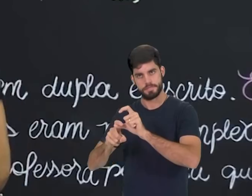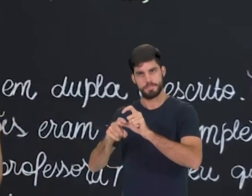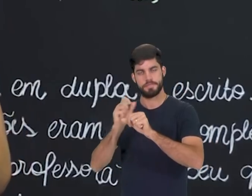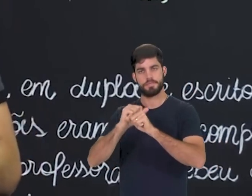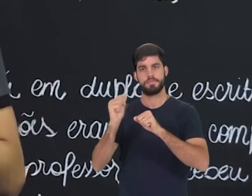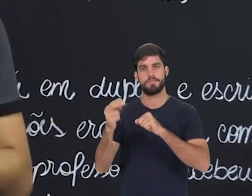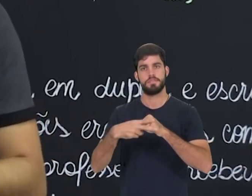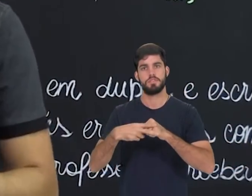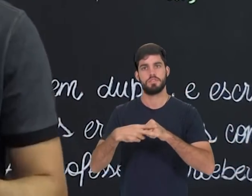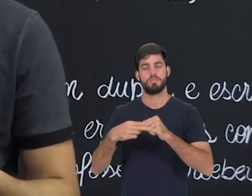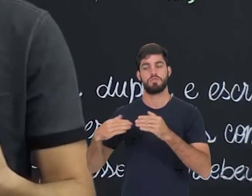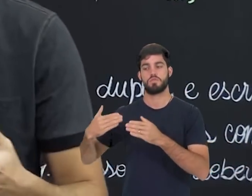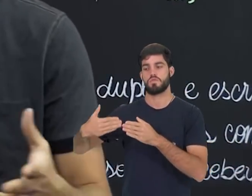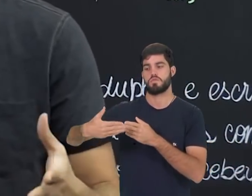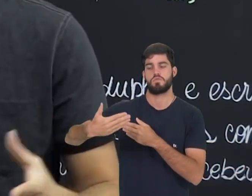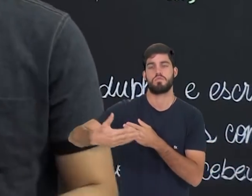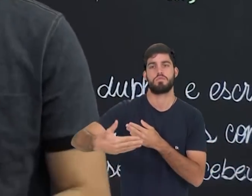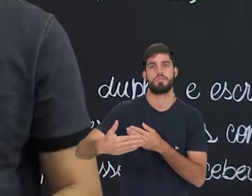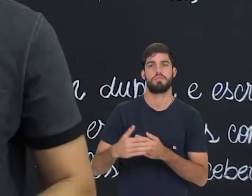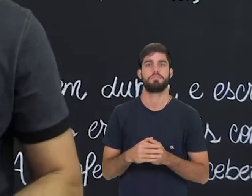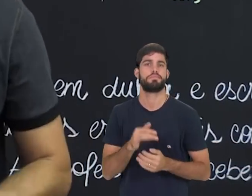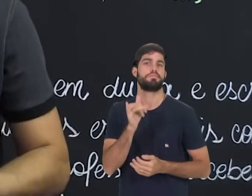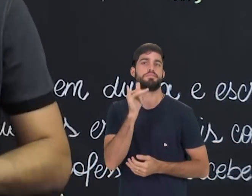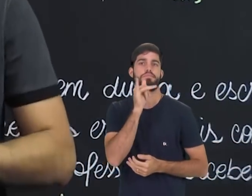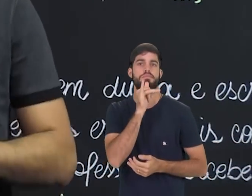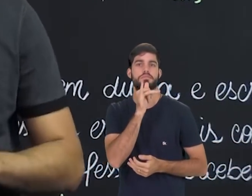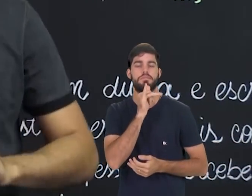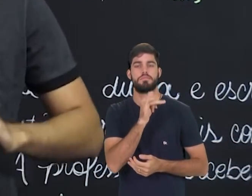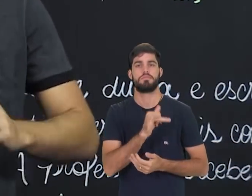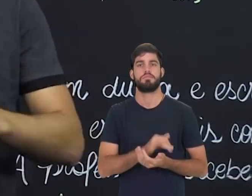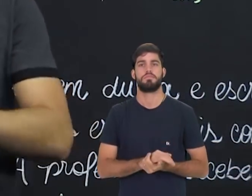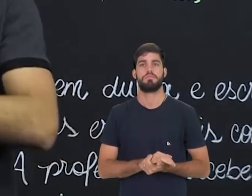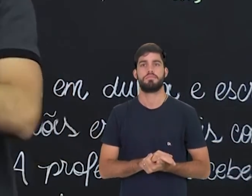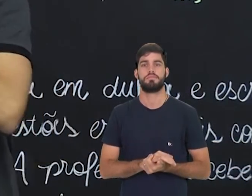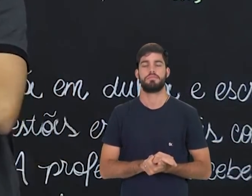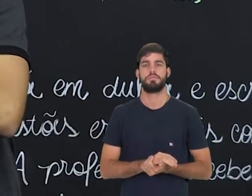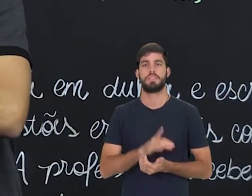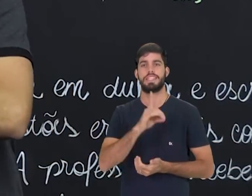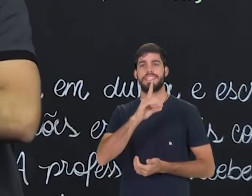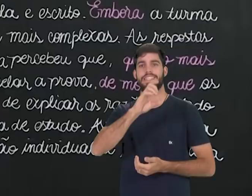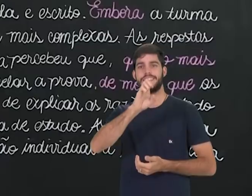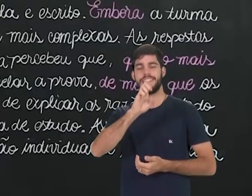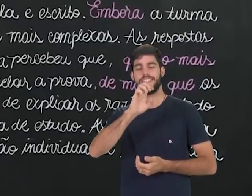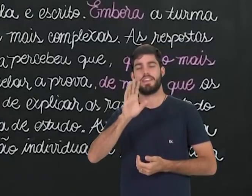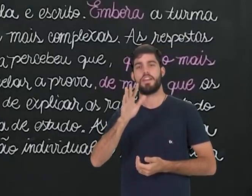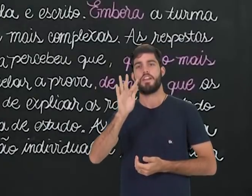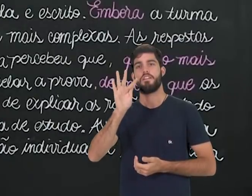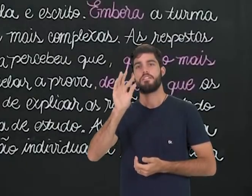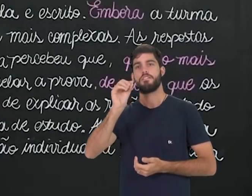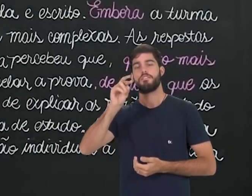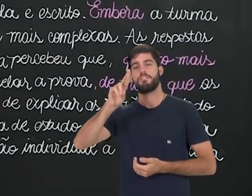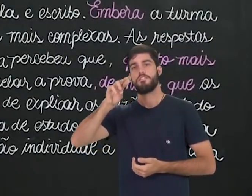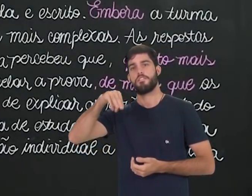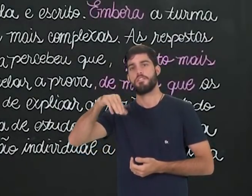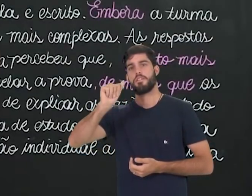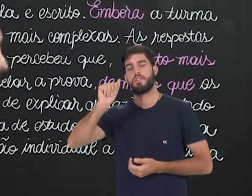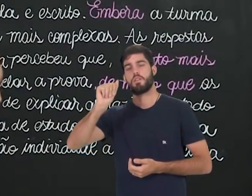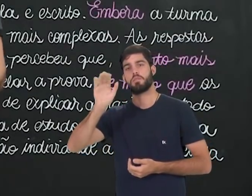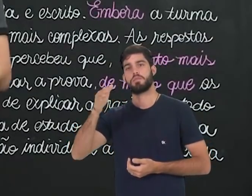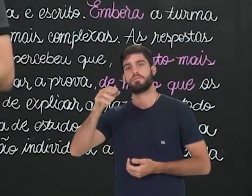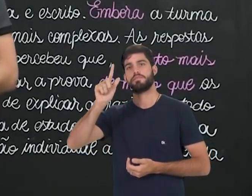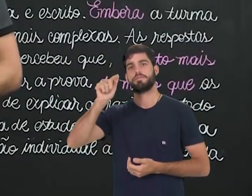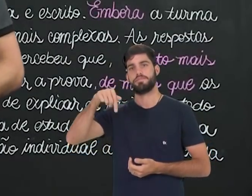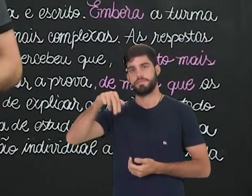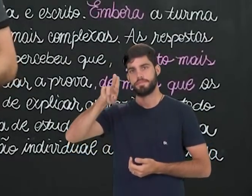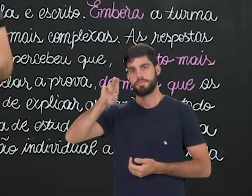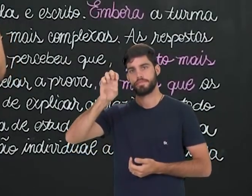de consequência, tal como, por exemplo, a locução conjuntiva de forma que. Faremos isso de forma, tomamos essa